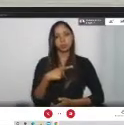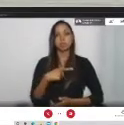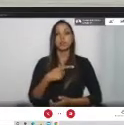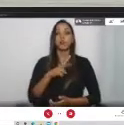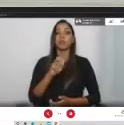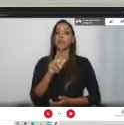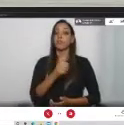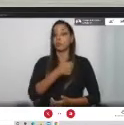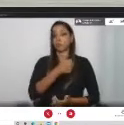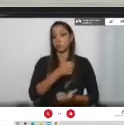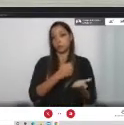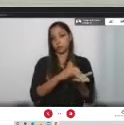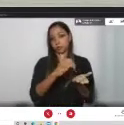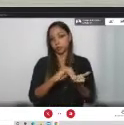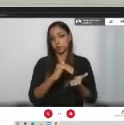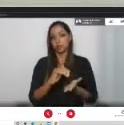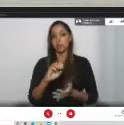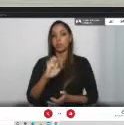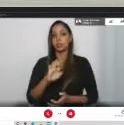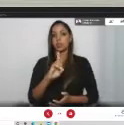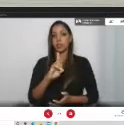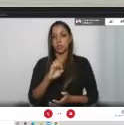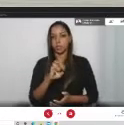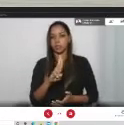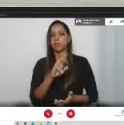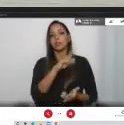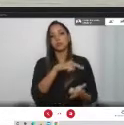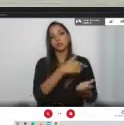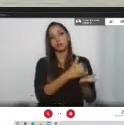Rodrigues, segundo secretário.